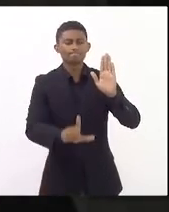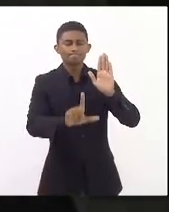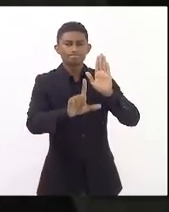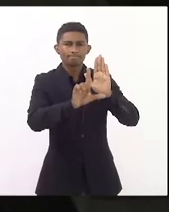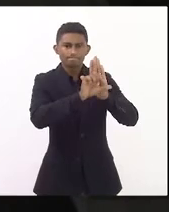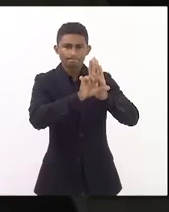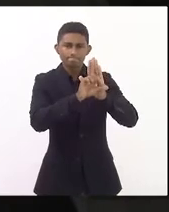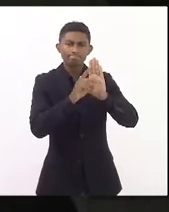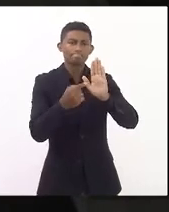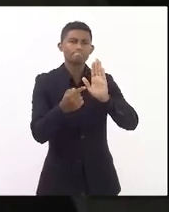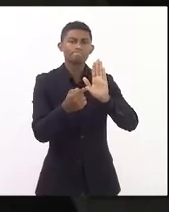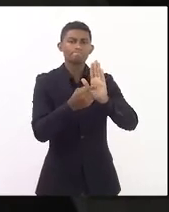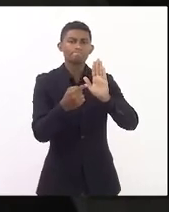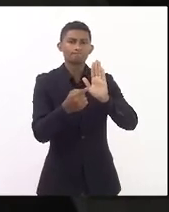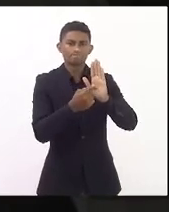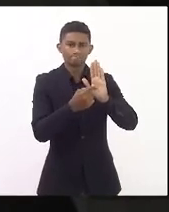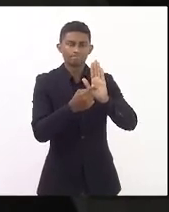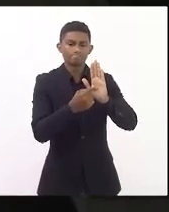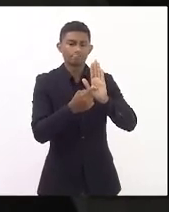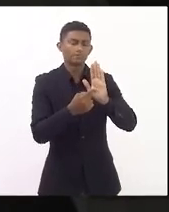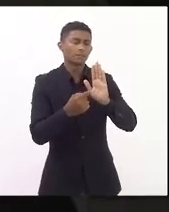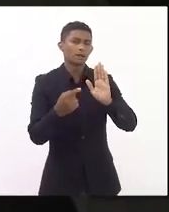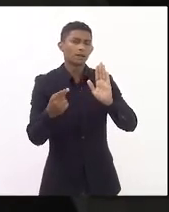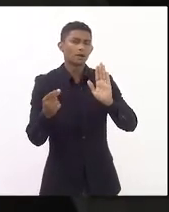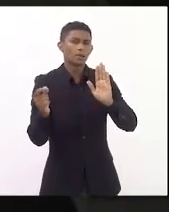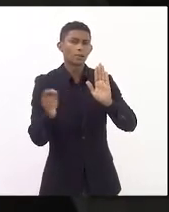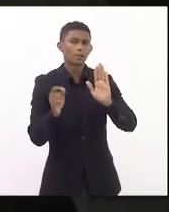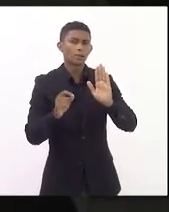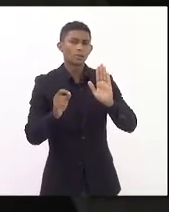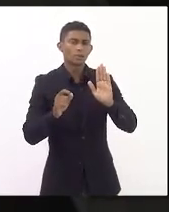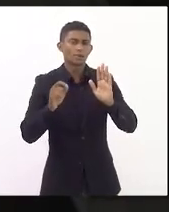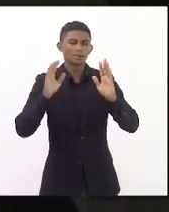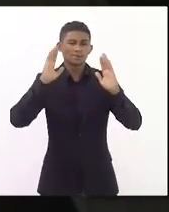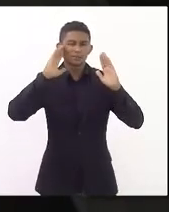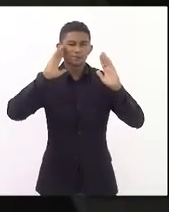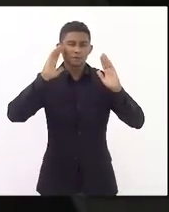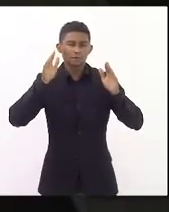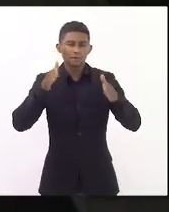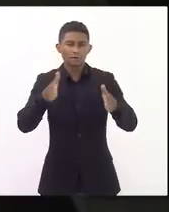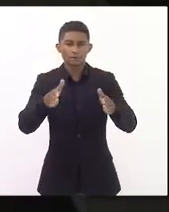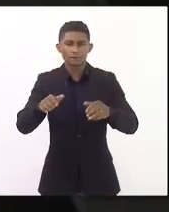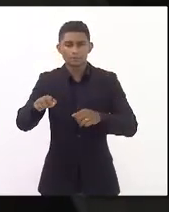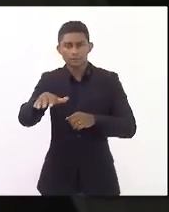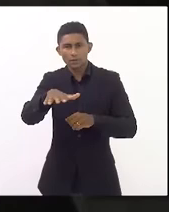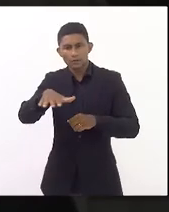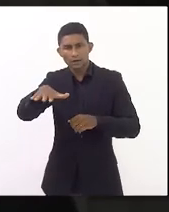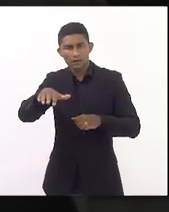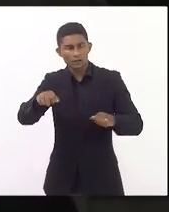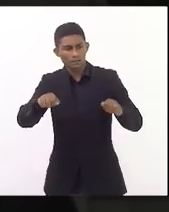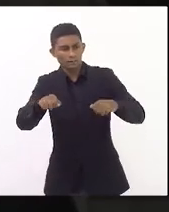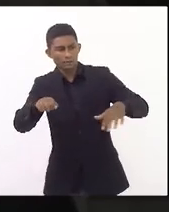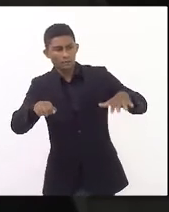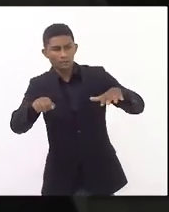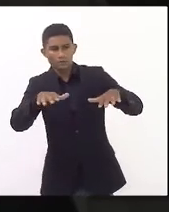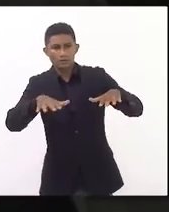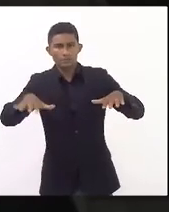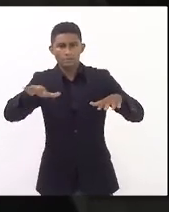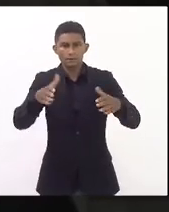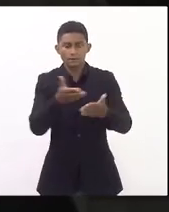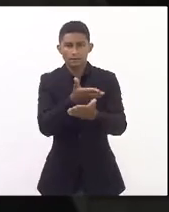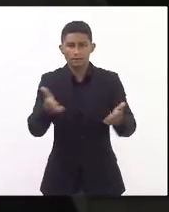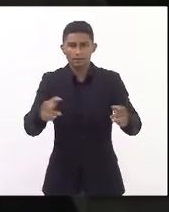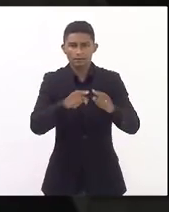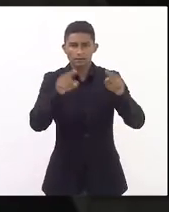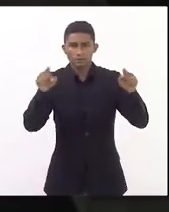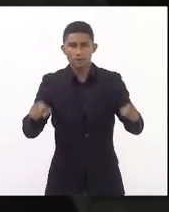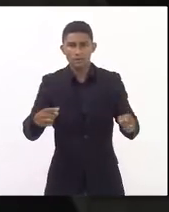valorização de alguns segmentos do funcionalismo público